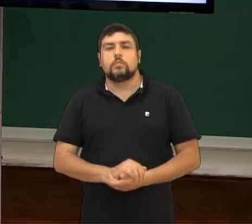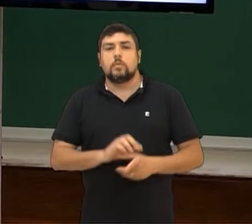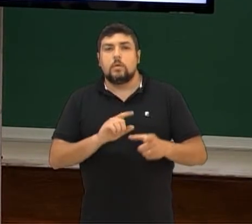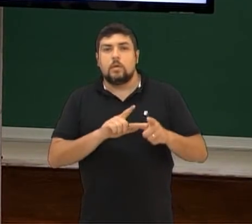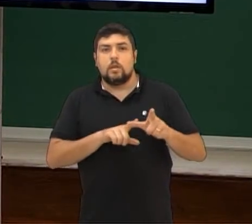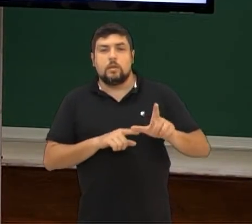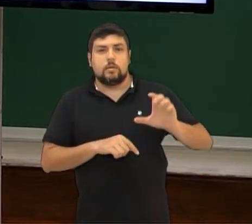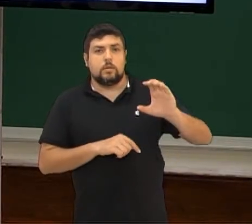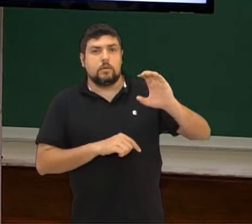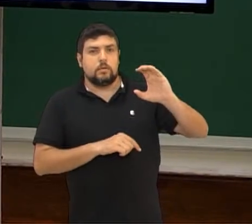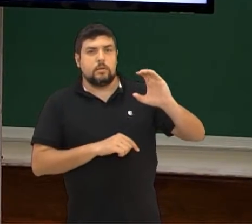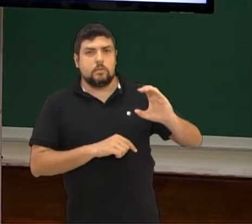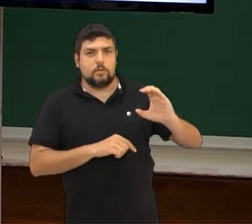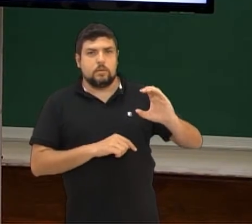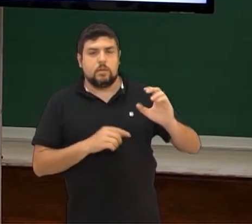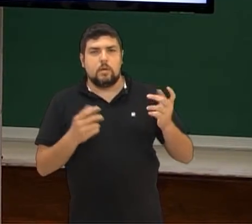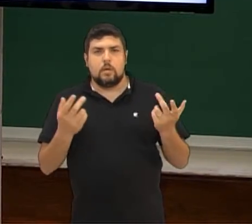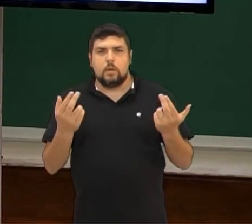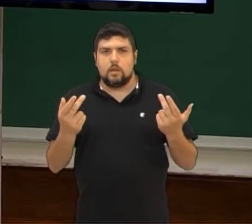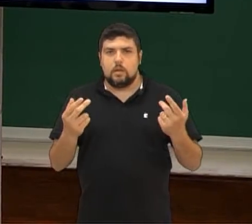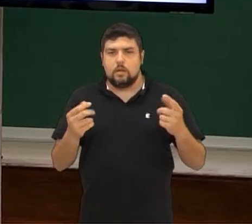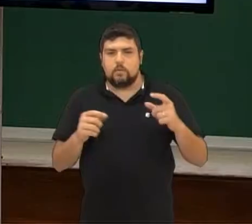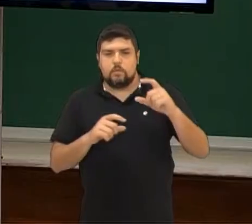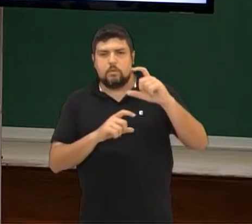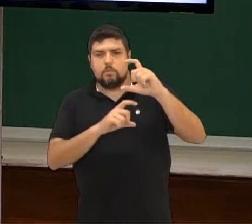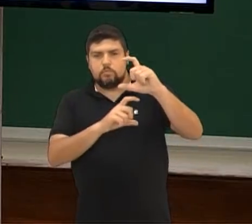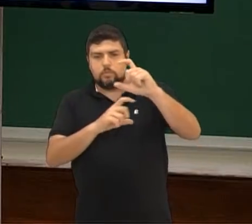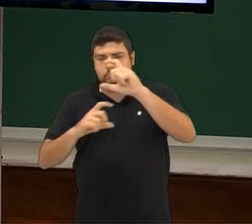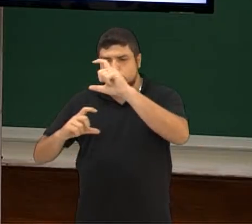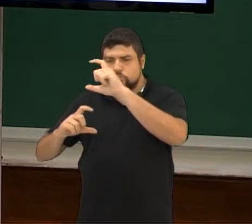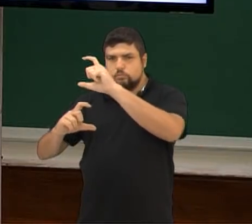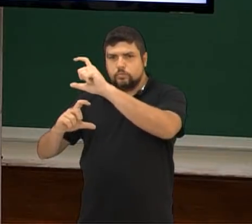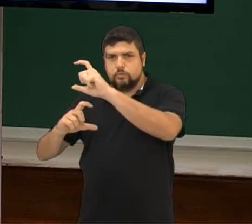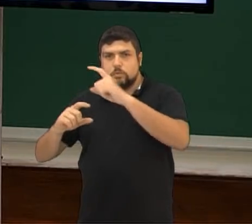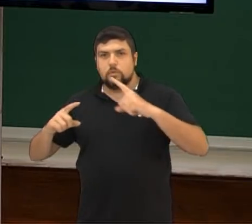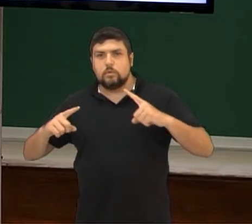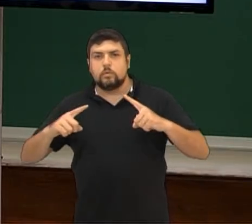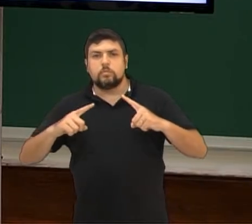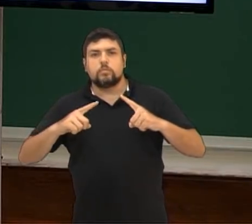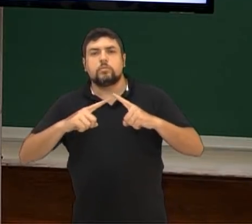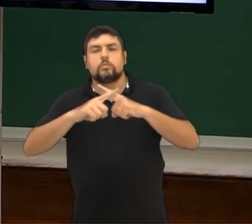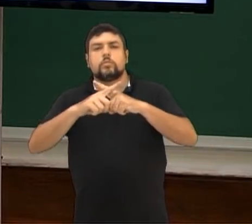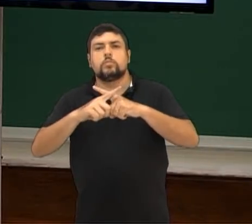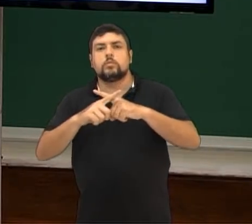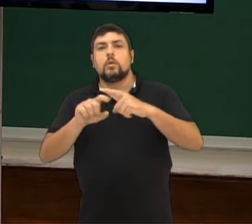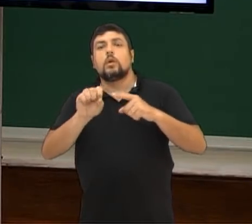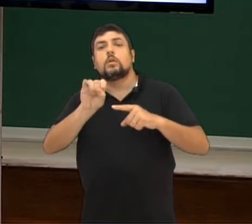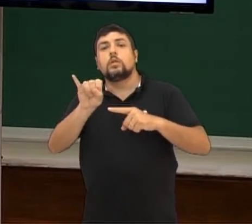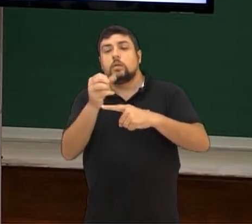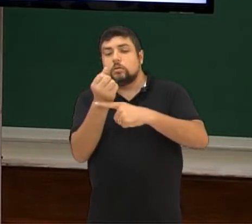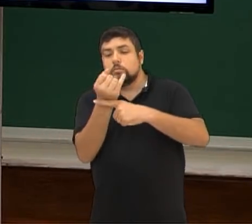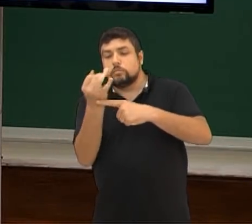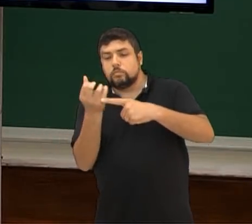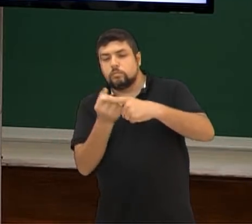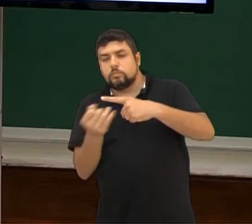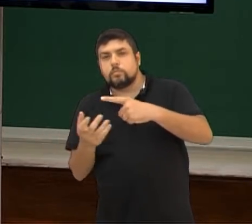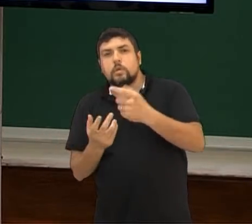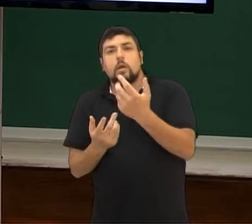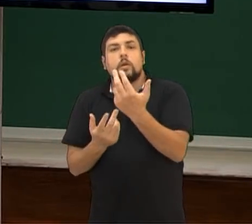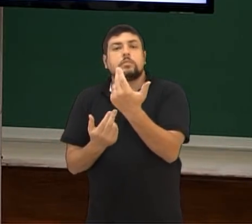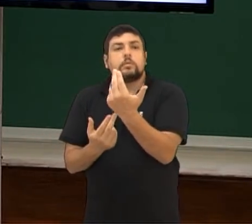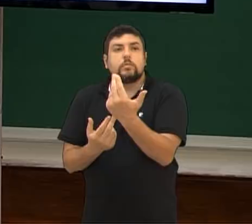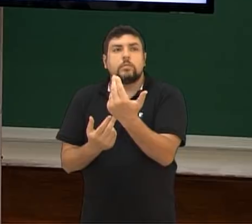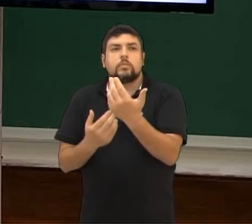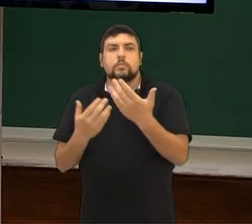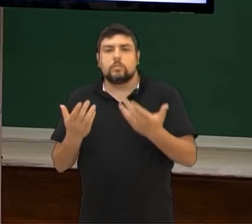mesma situação. Fazendo a multiplicação 24 por 40 e 20 por 48, vai dar o mesmo valor. Então, a